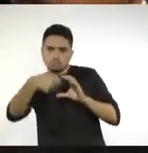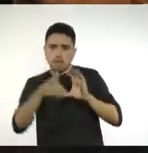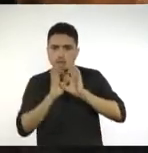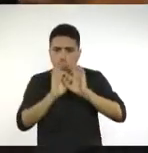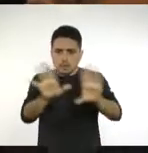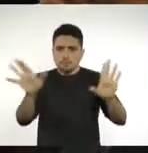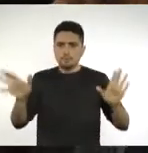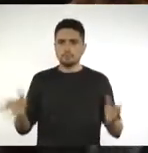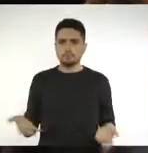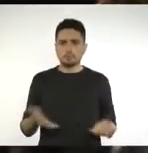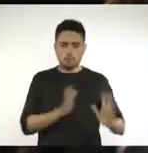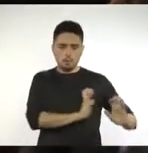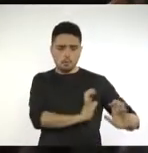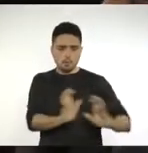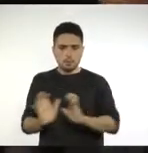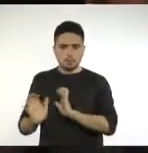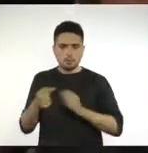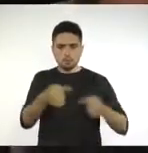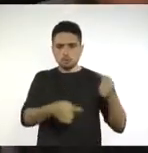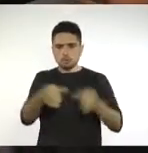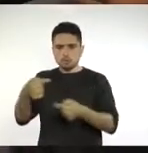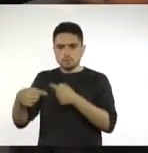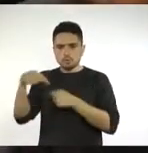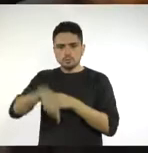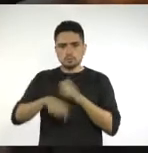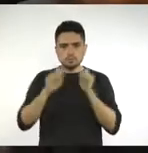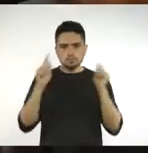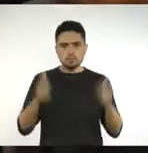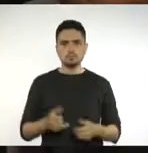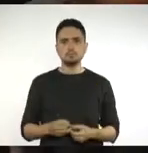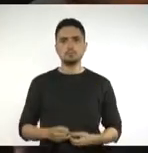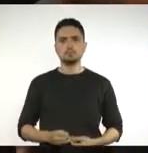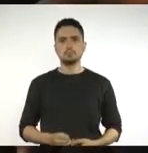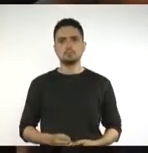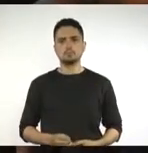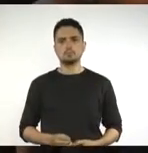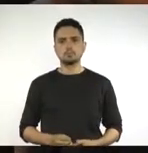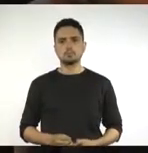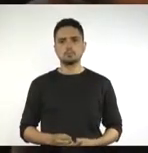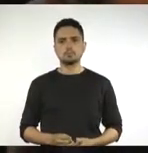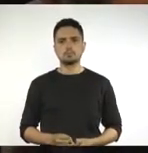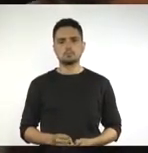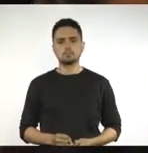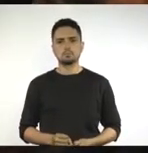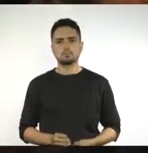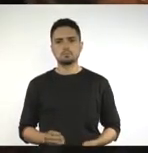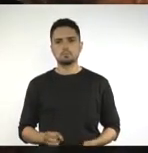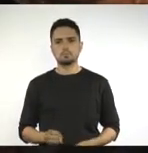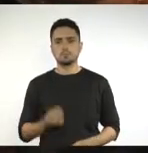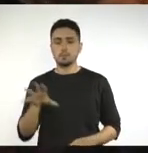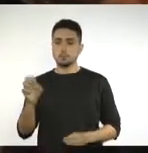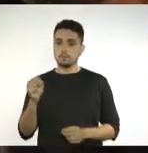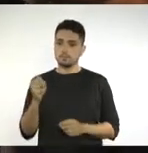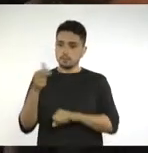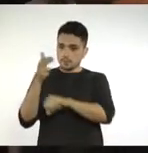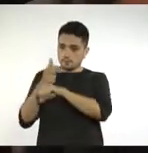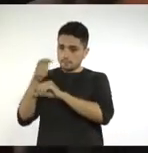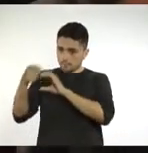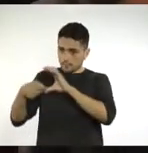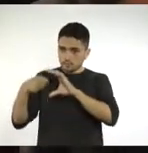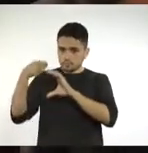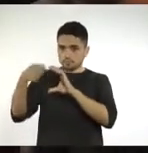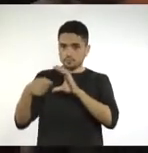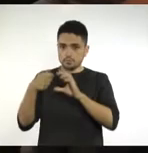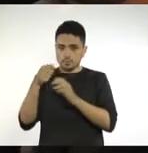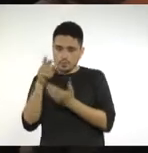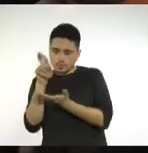plenário. Taxar essa filmagem como algo relacionado à espionagem é um verdadeiro absurdo.